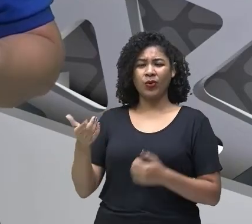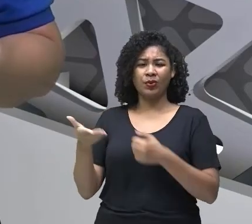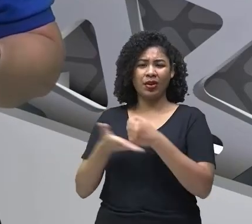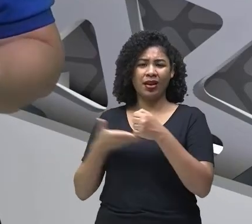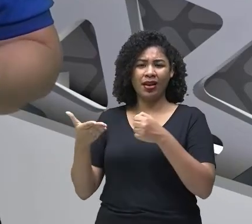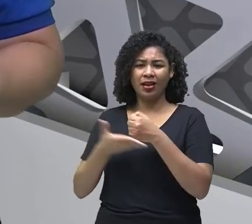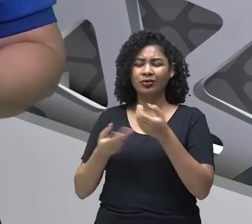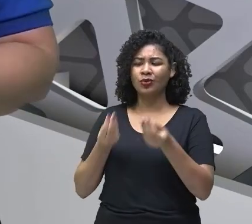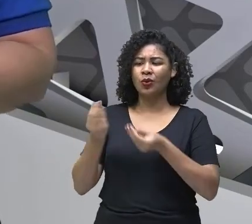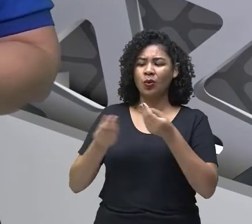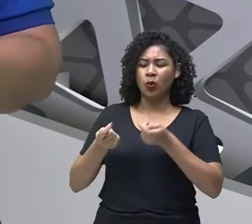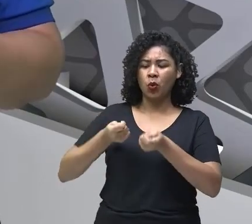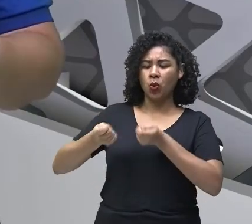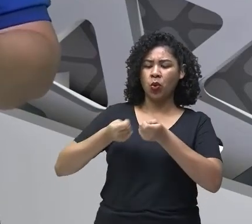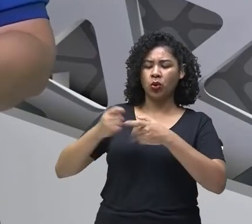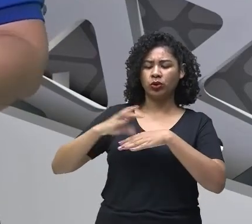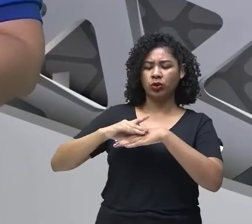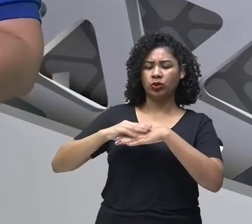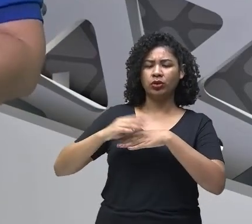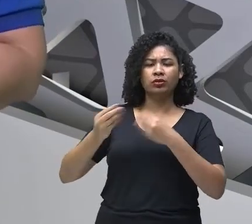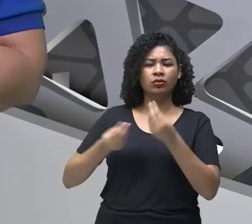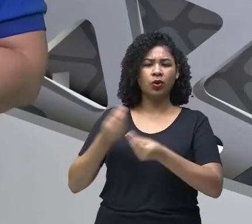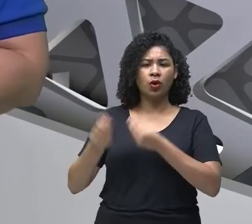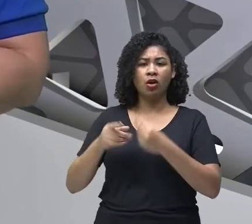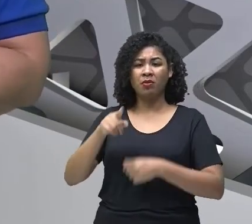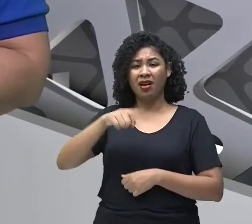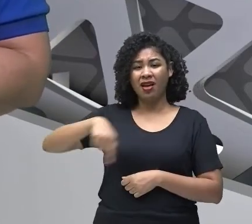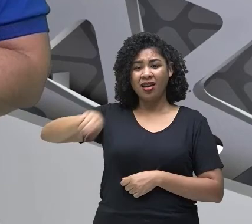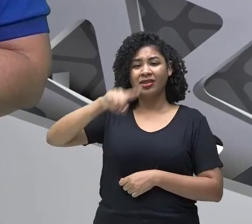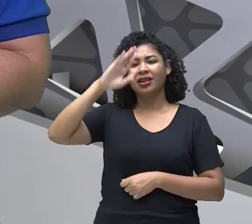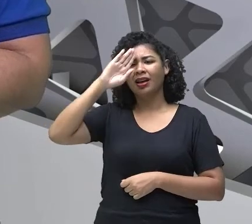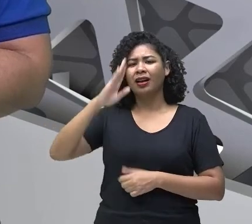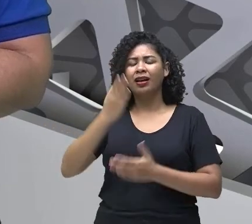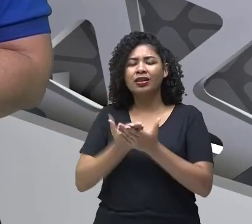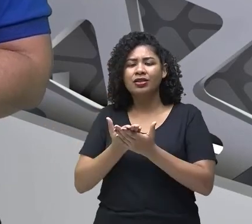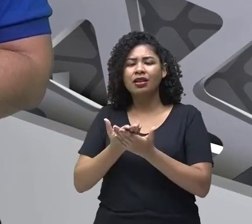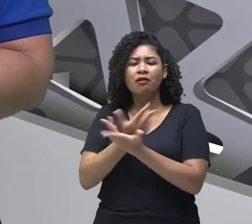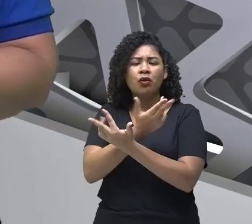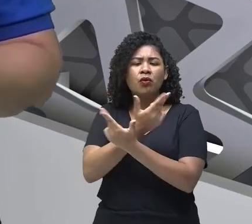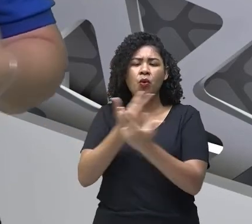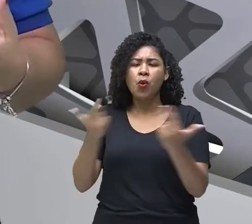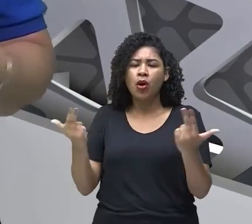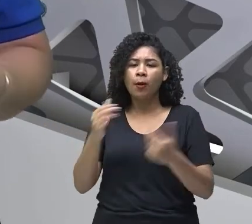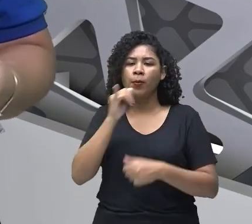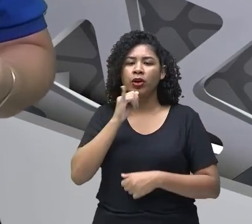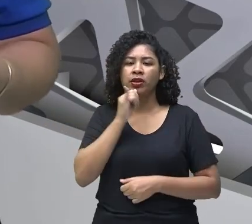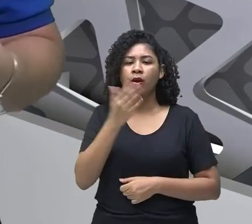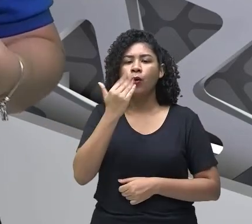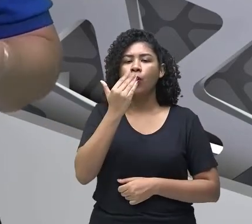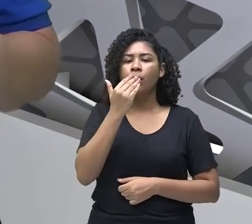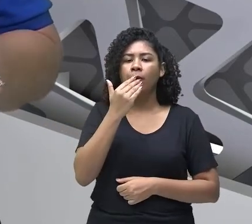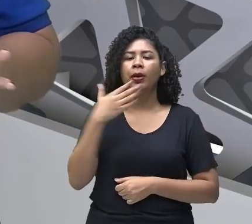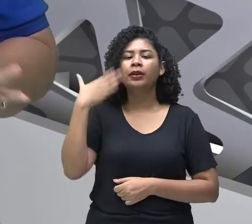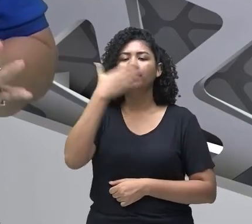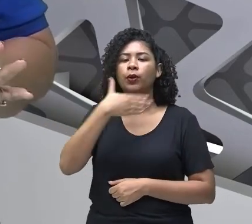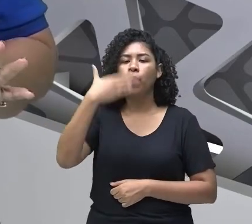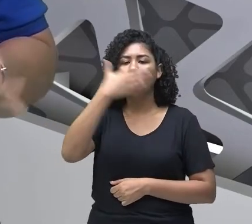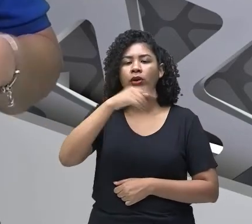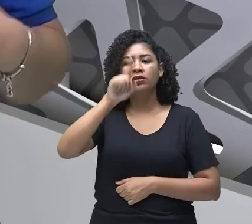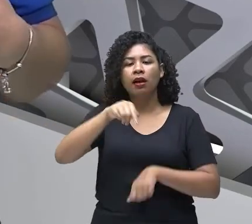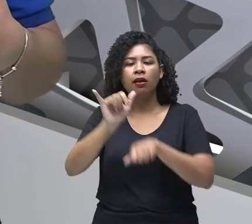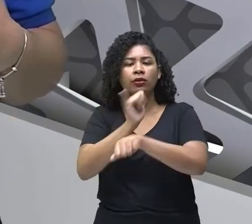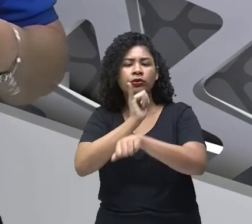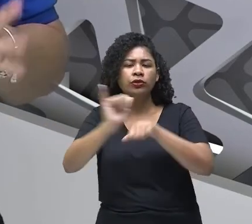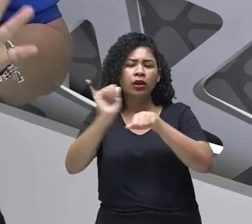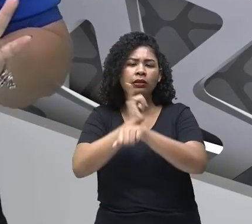se controlava uma doença. Eles acreditavam em várias coisas, por exemplo, acreditavam que comer doces era uma